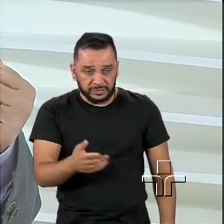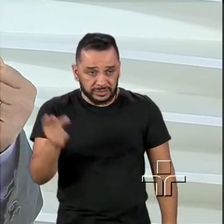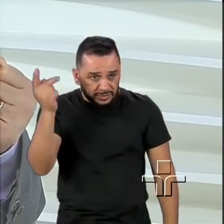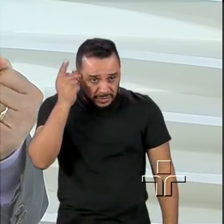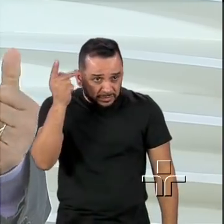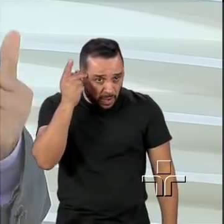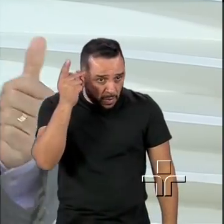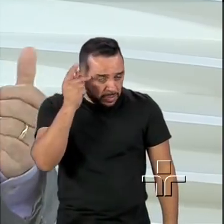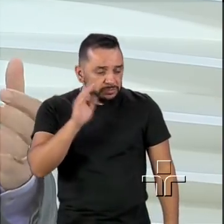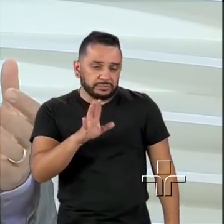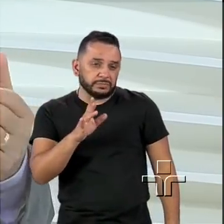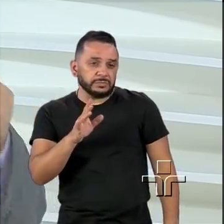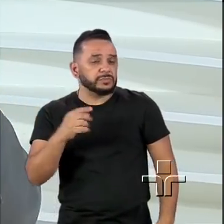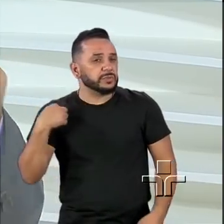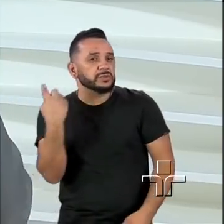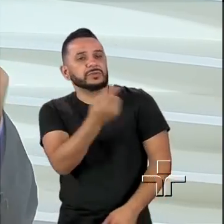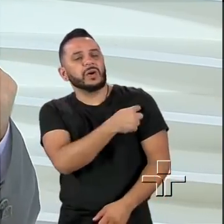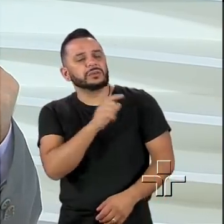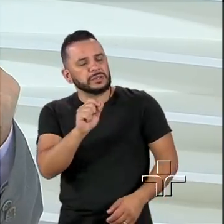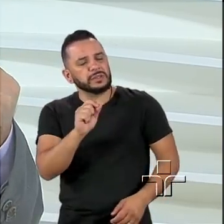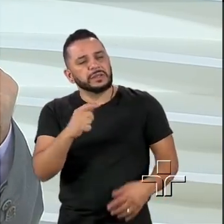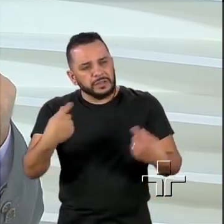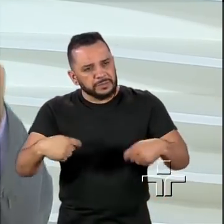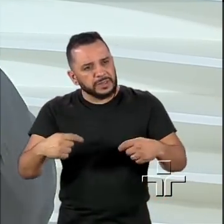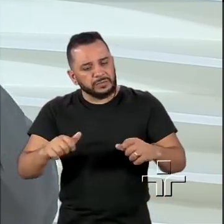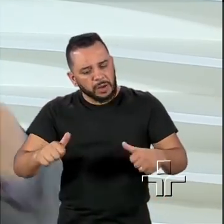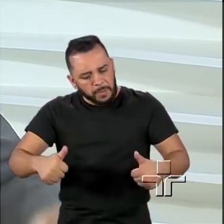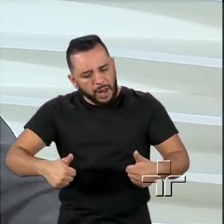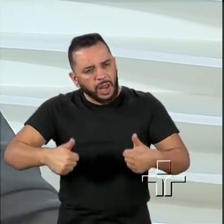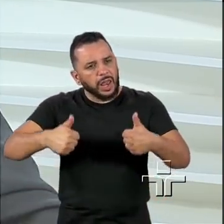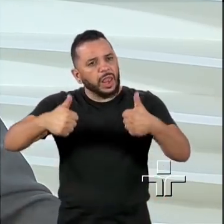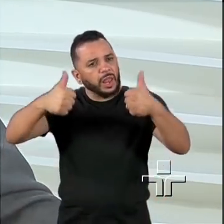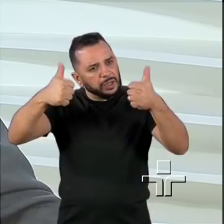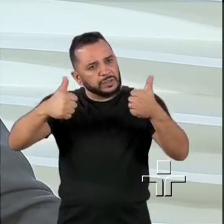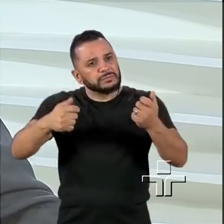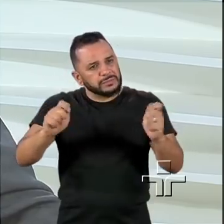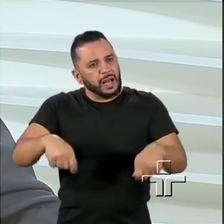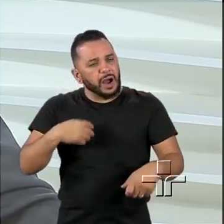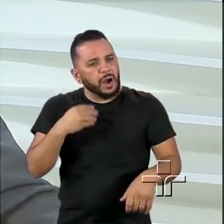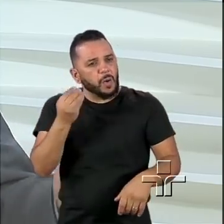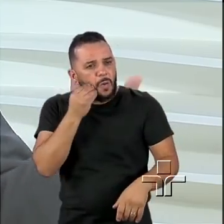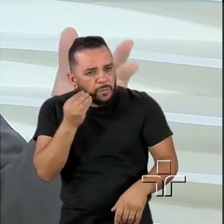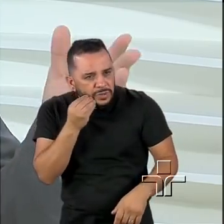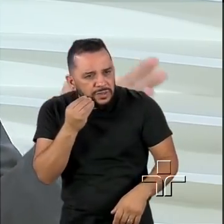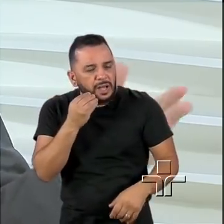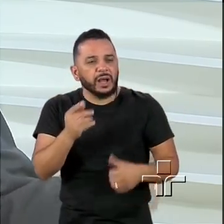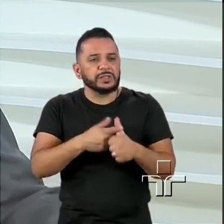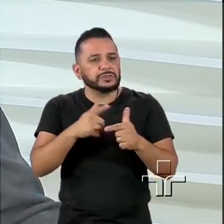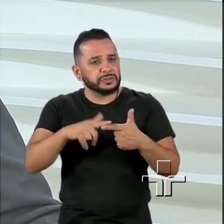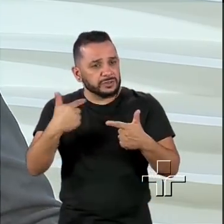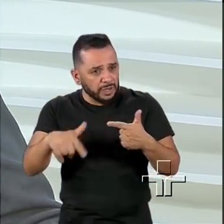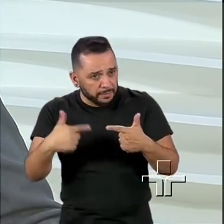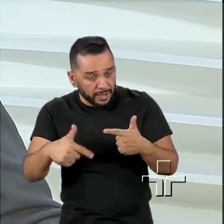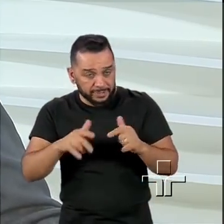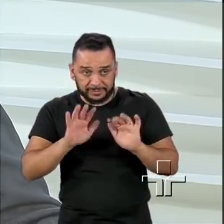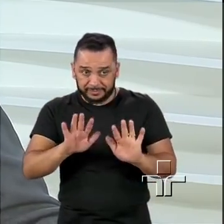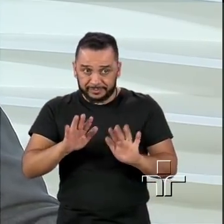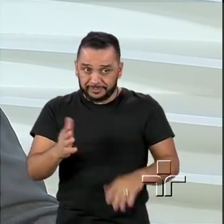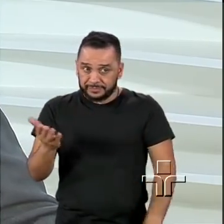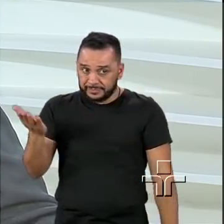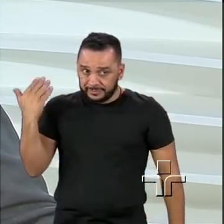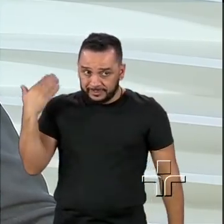Paulo, nós precisamos recuperar instrumentos para gerar oportunidade, gerar empregos aqui. Enquanto o Lula